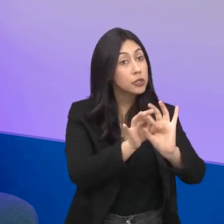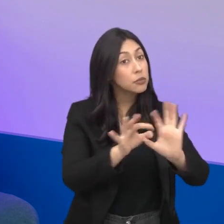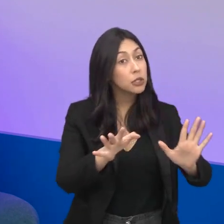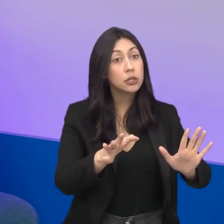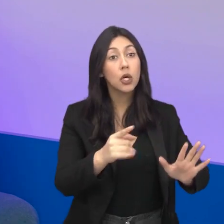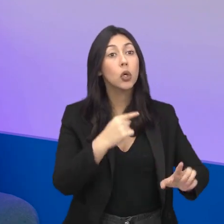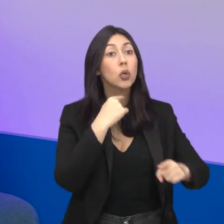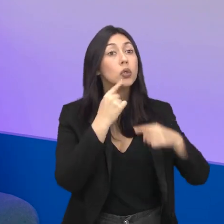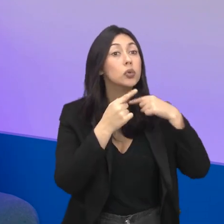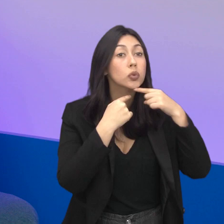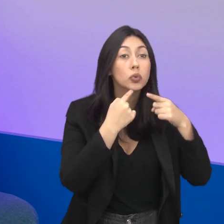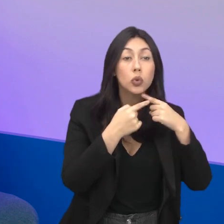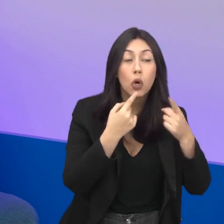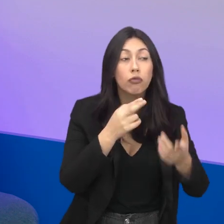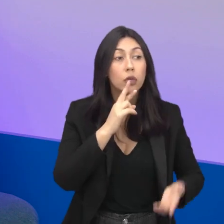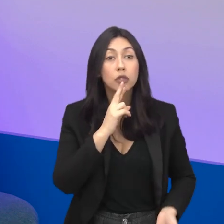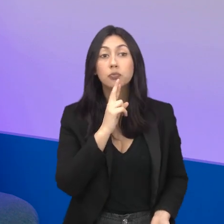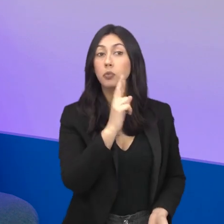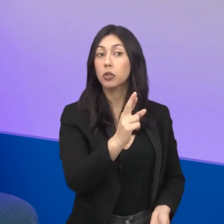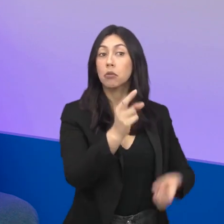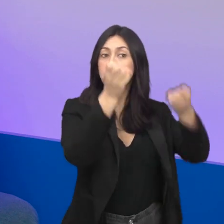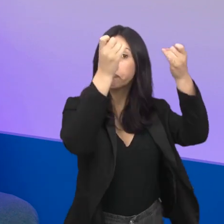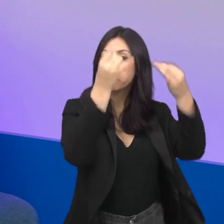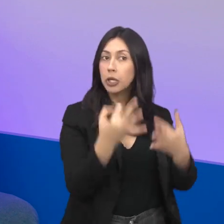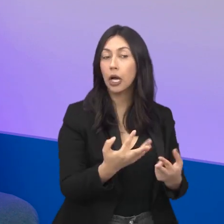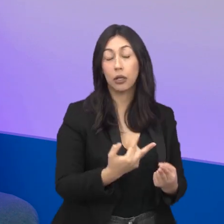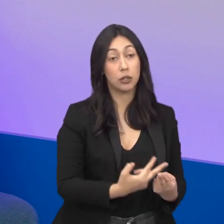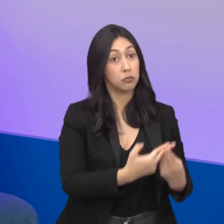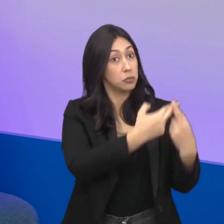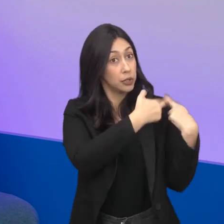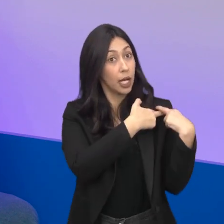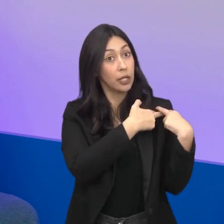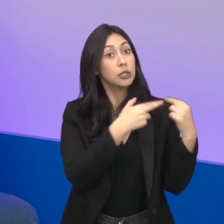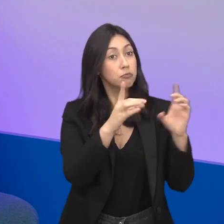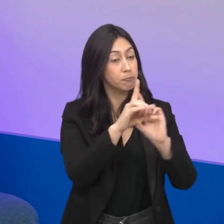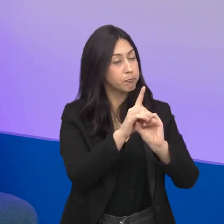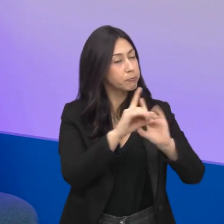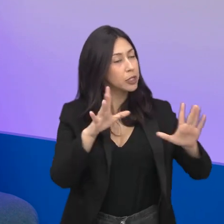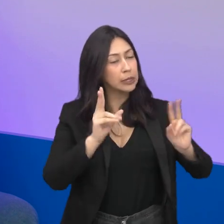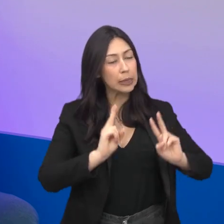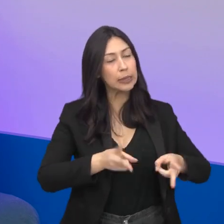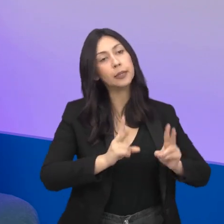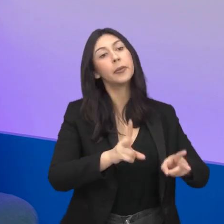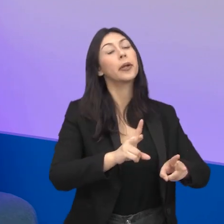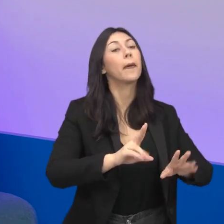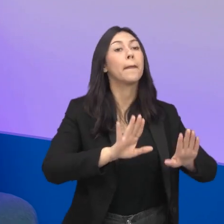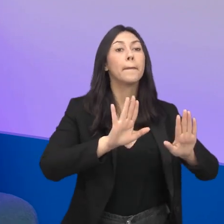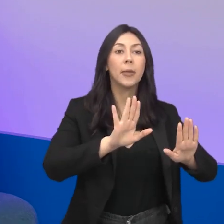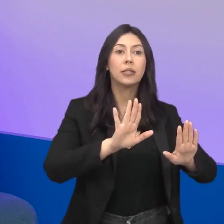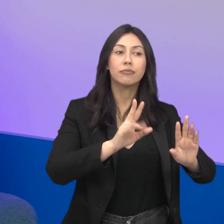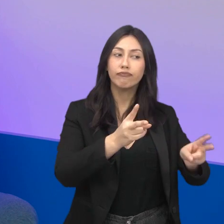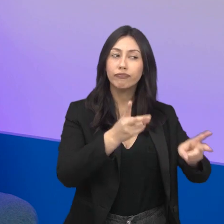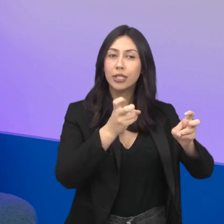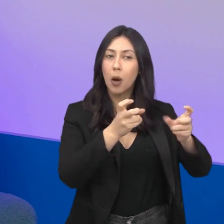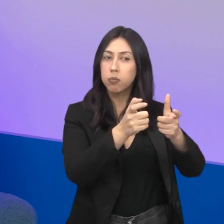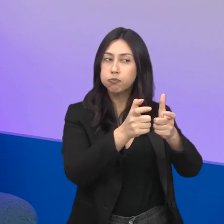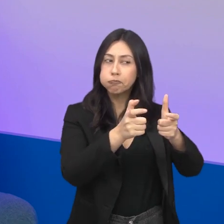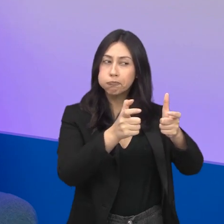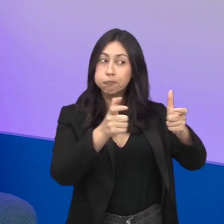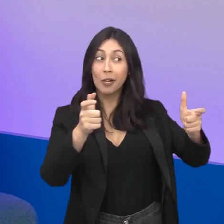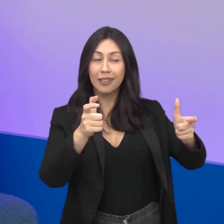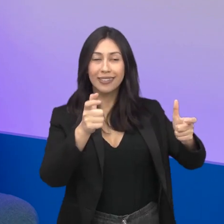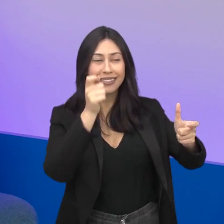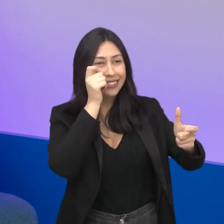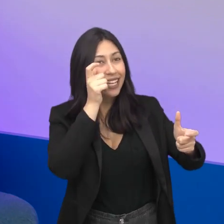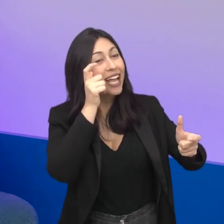pessoas para esclarecer, para estimular essa cidadania com responsabilidade numa democracia, né? Mas a gente vê que aumentou, e eu